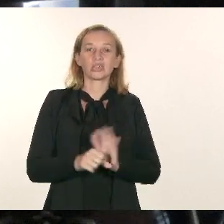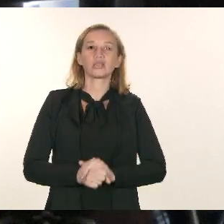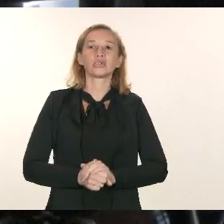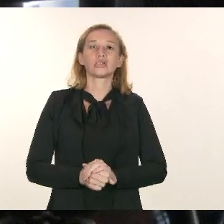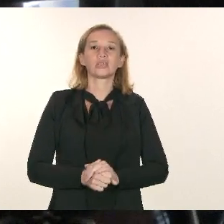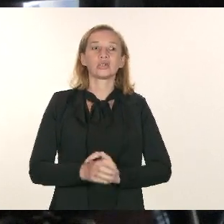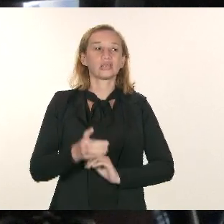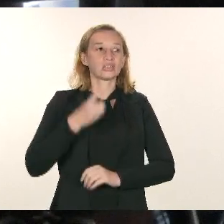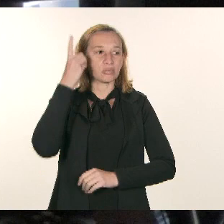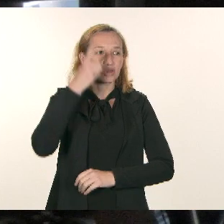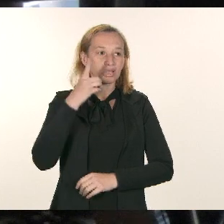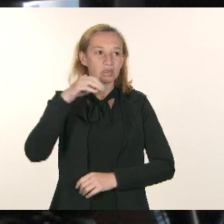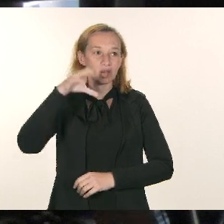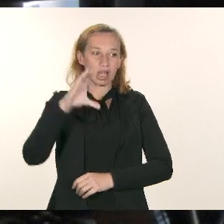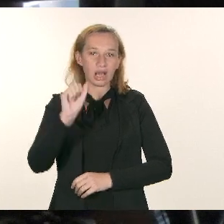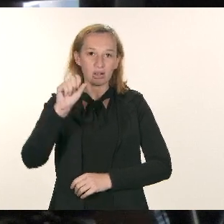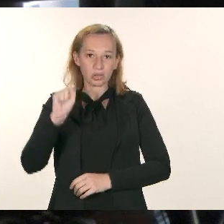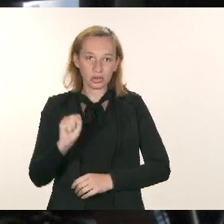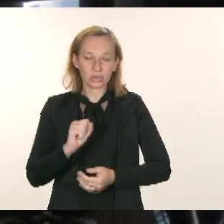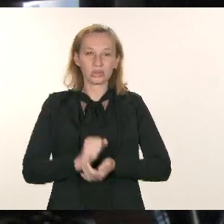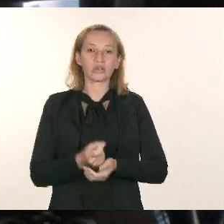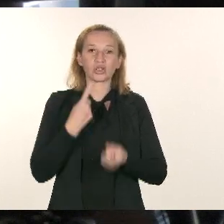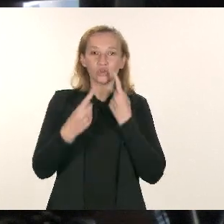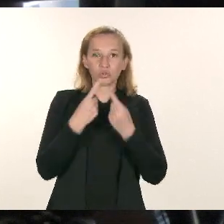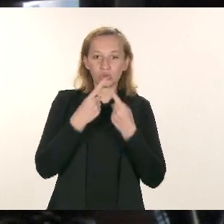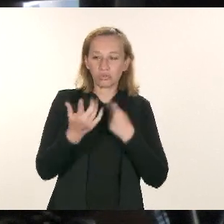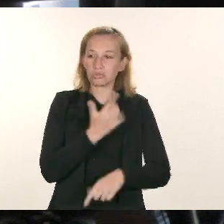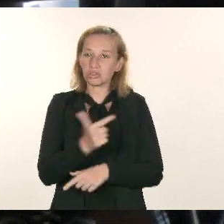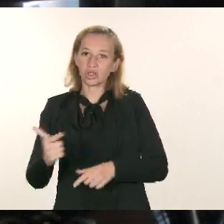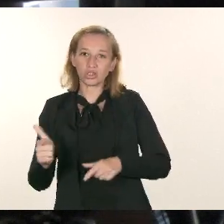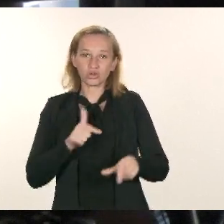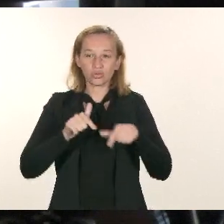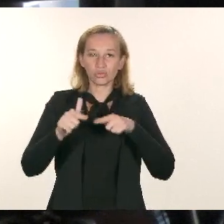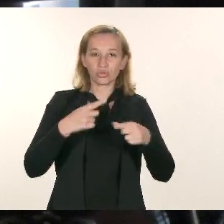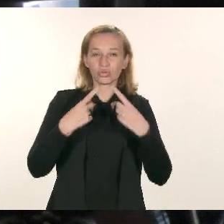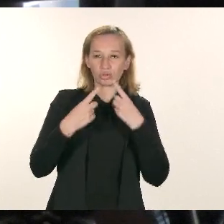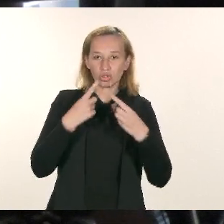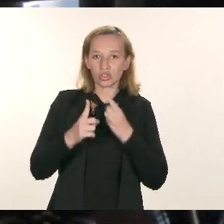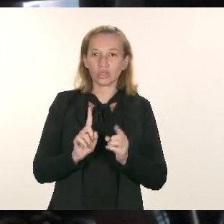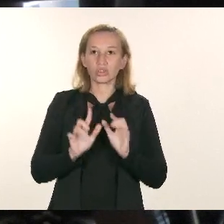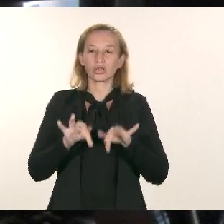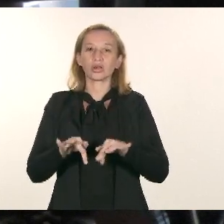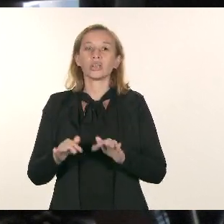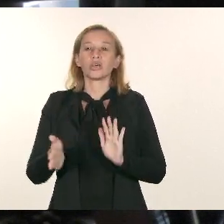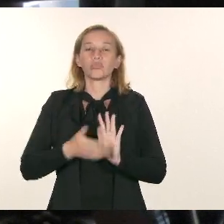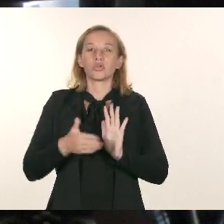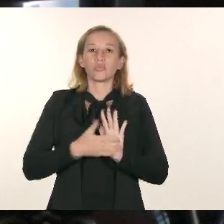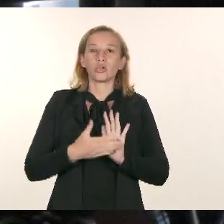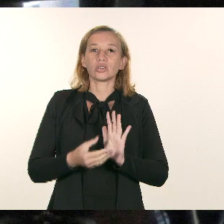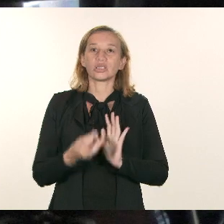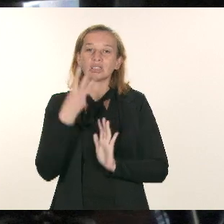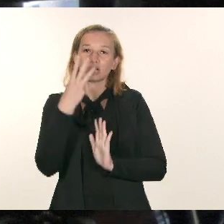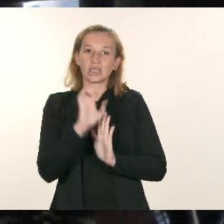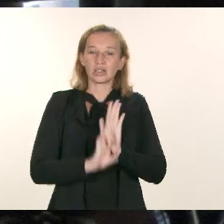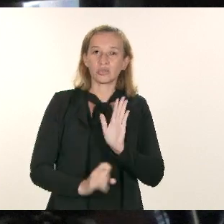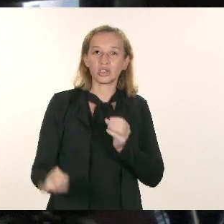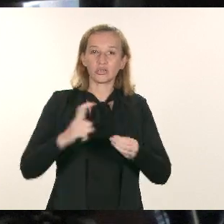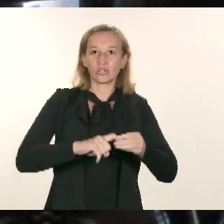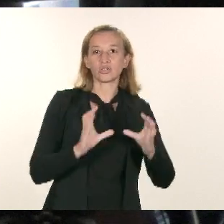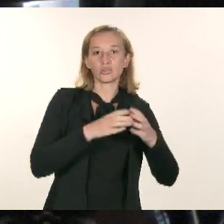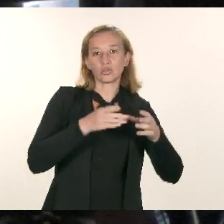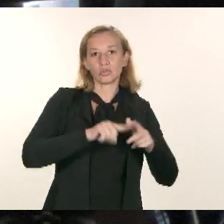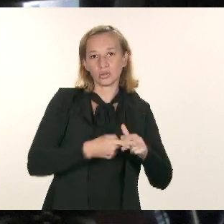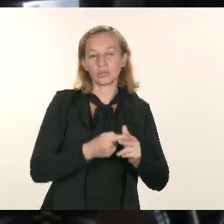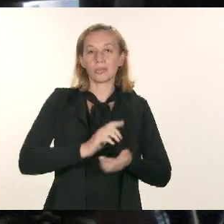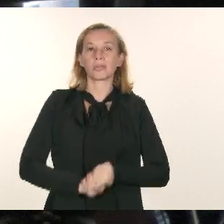deputado Carlos Augusto. Em discussão, não havendo que queira discutir, encerrada a discussão, a presente proposta recebeu 3 emendas e retorna às